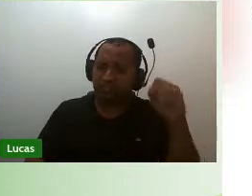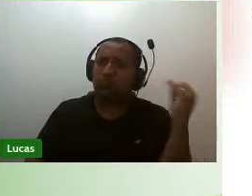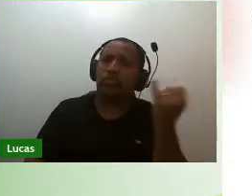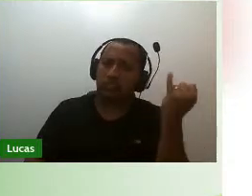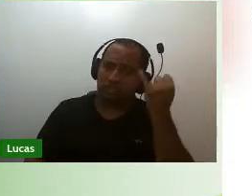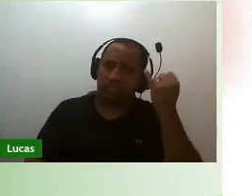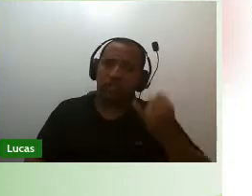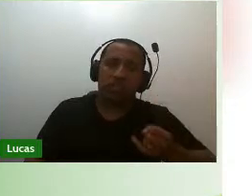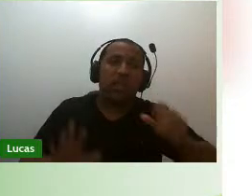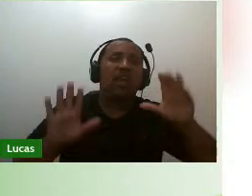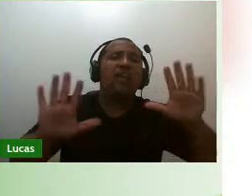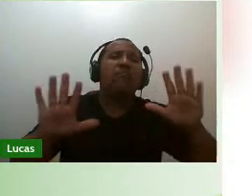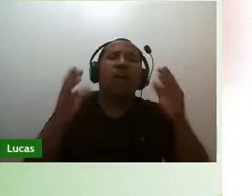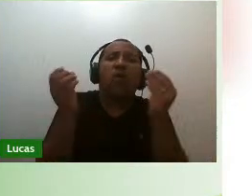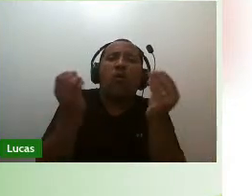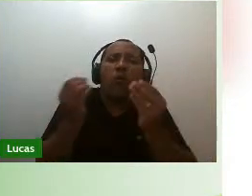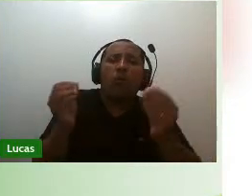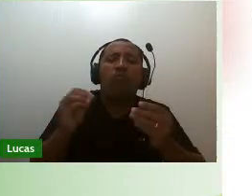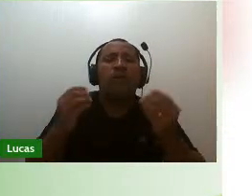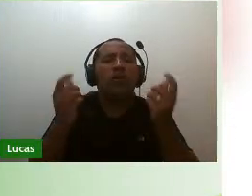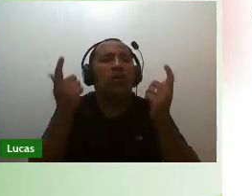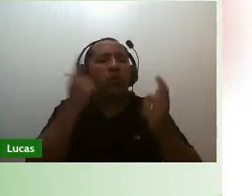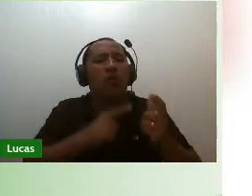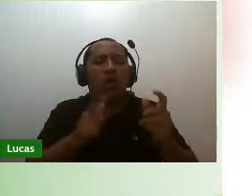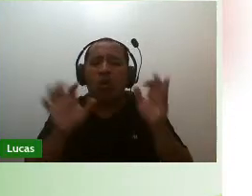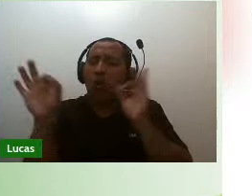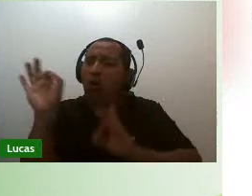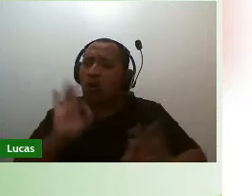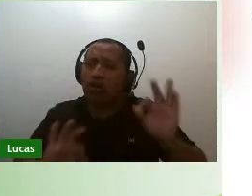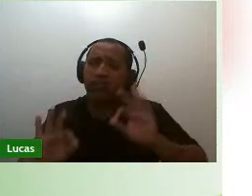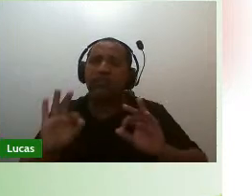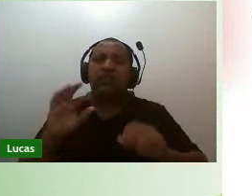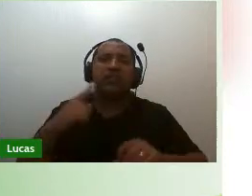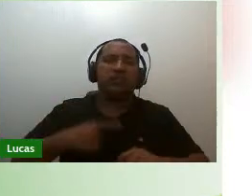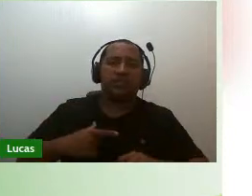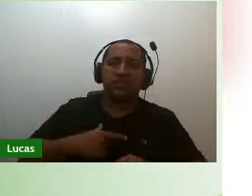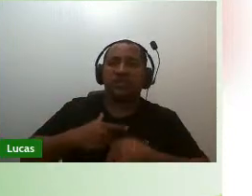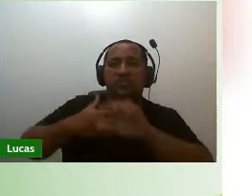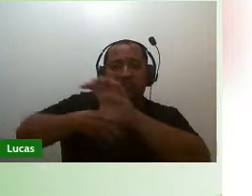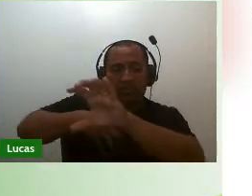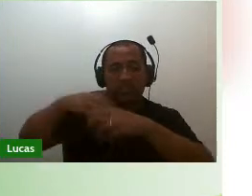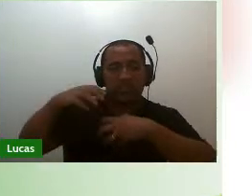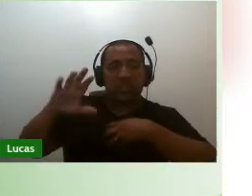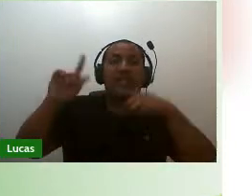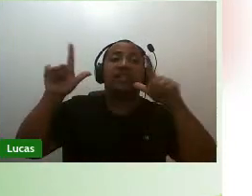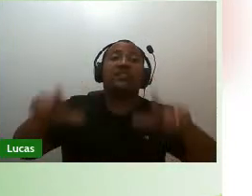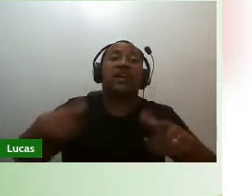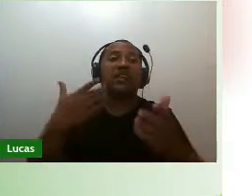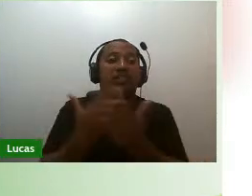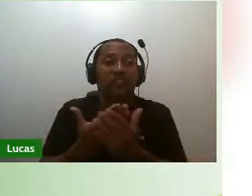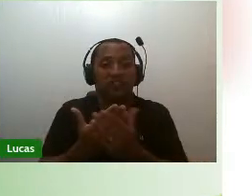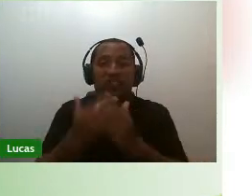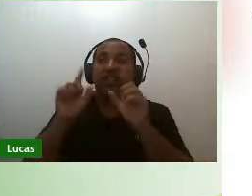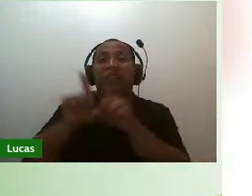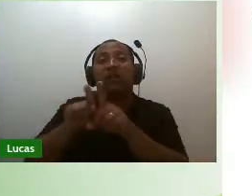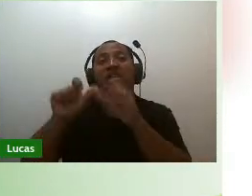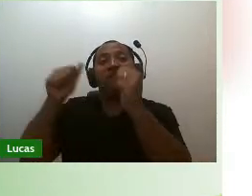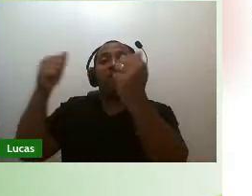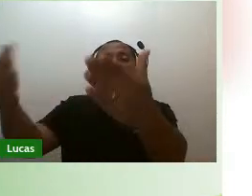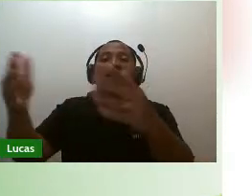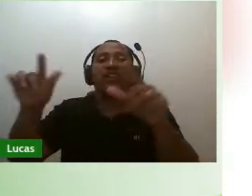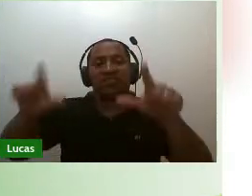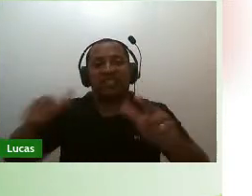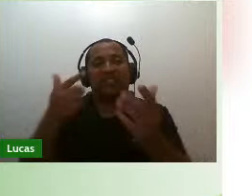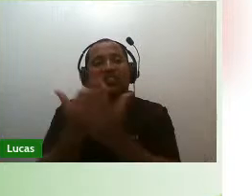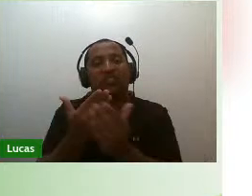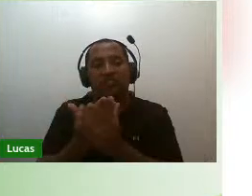gente consegue gerir, como a gente consegue manejar o aspecto da empatia dentro de uma sala de aula e fora de uma sala de aula também,